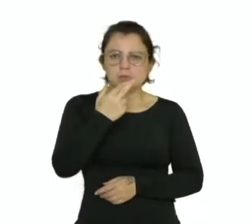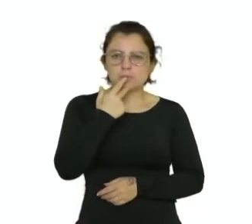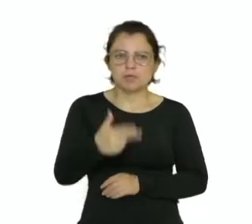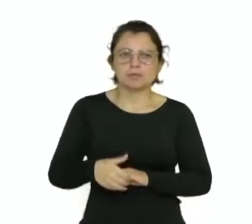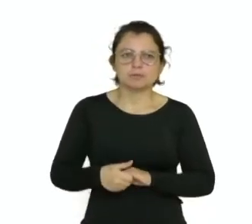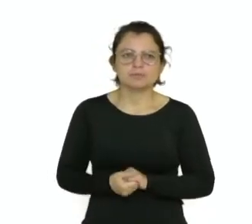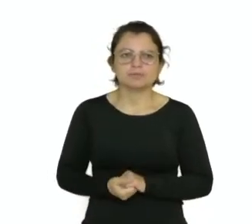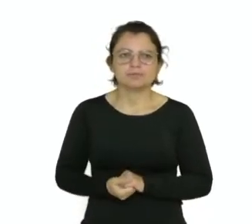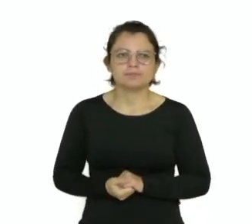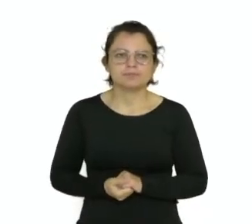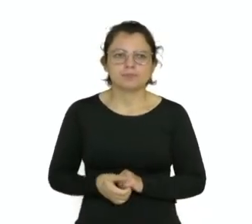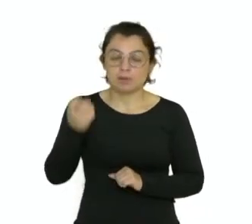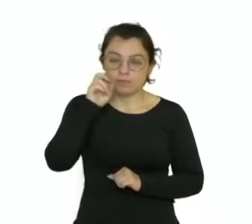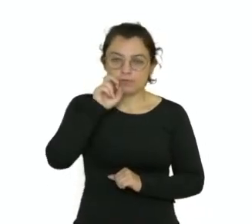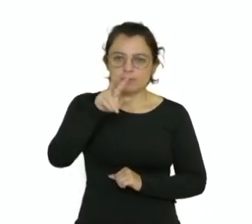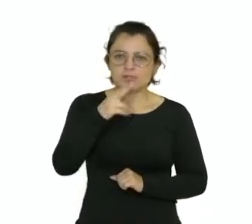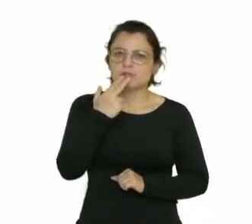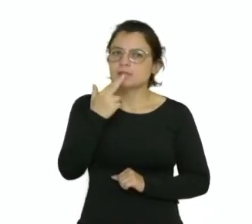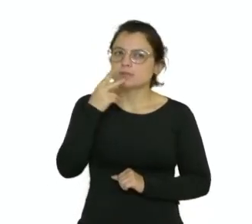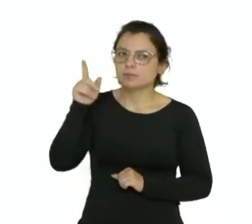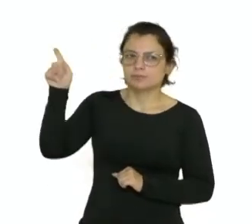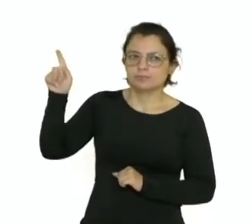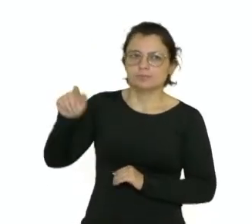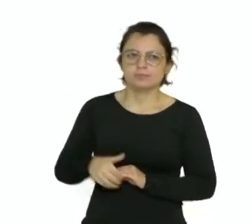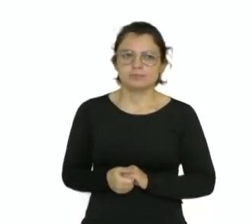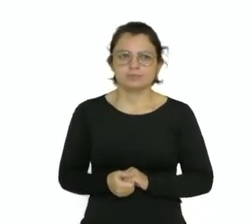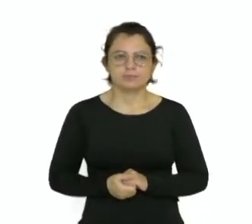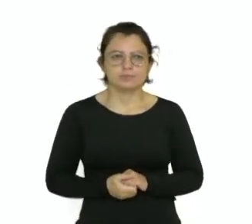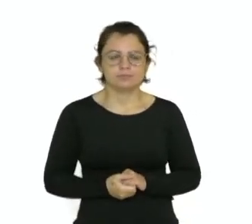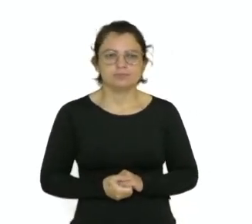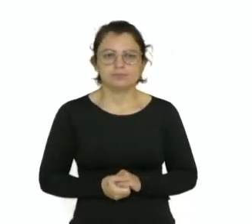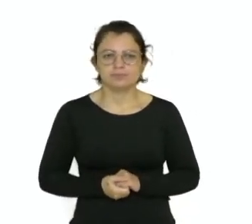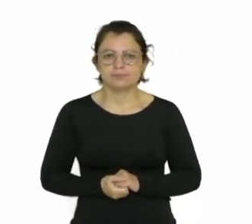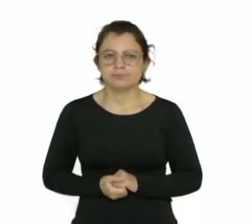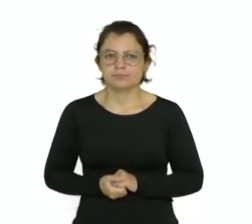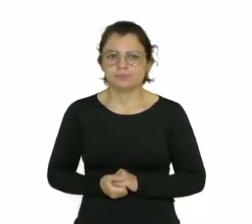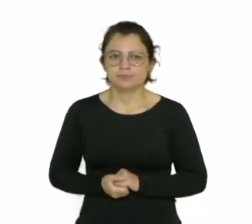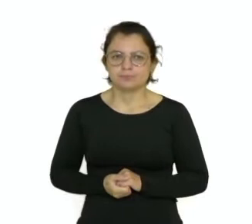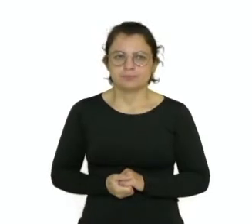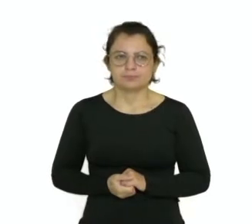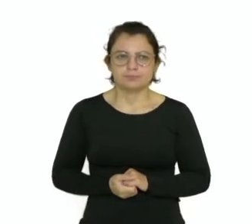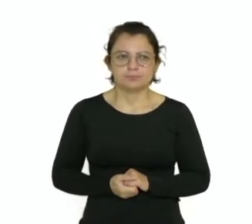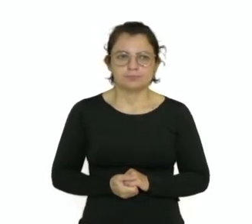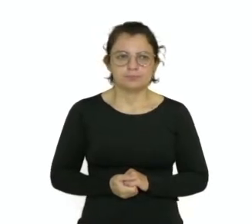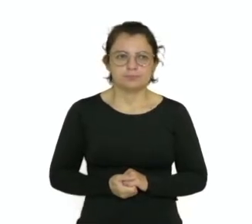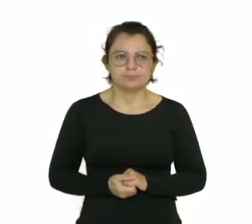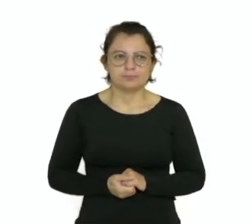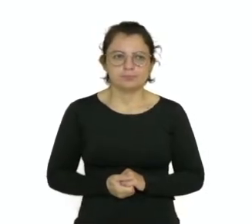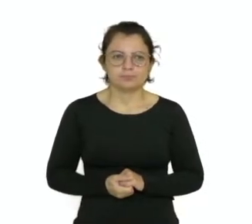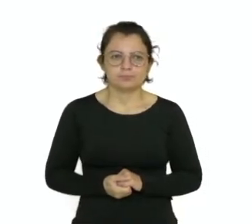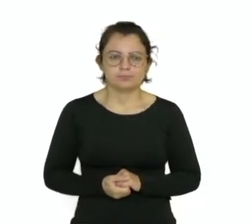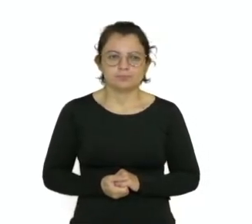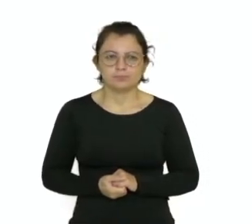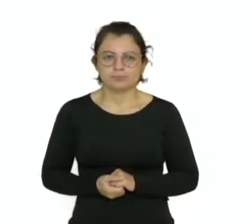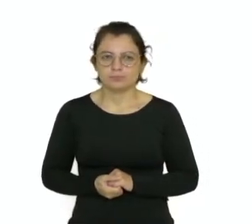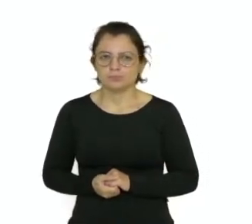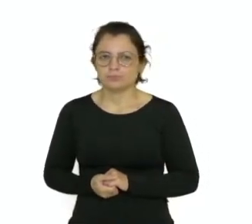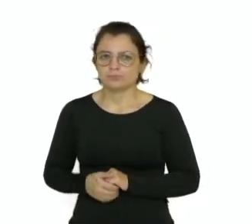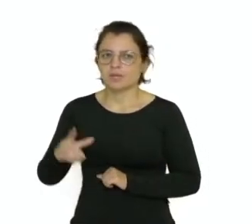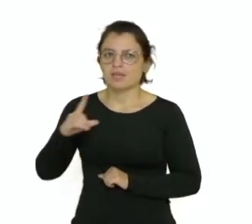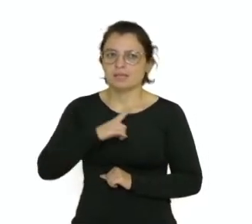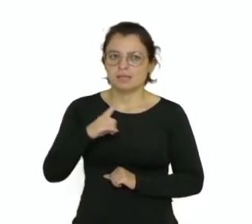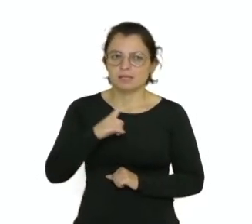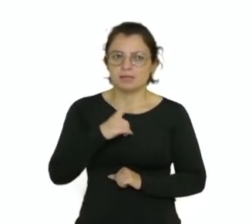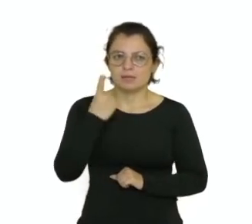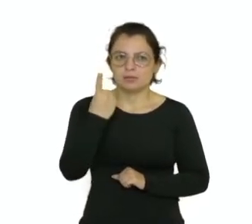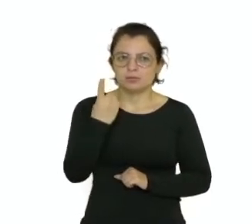tupinambás, Itá para os parintintim, Itã para os tapirapé e Itá para os guaranis, ou seja, há uma diferença